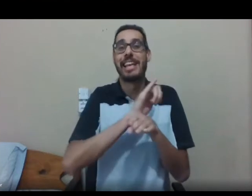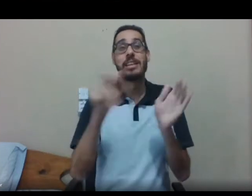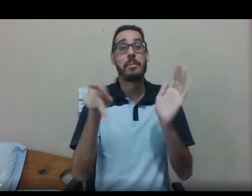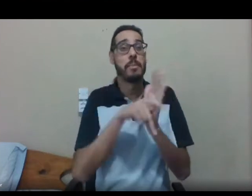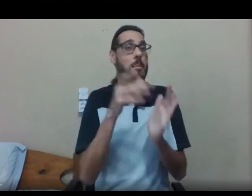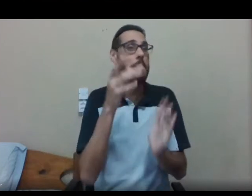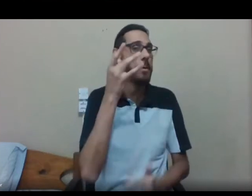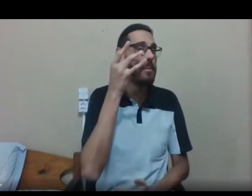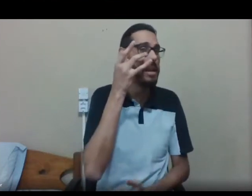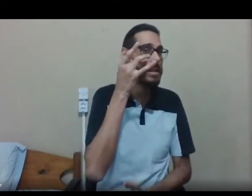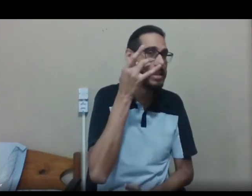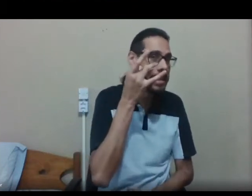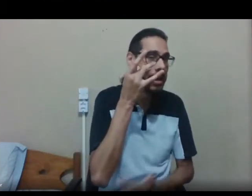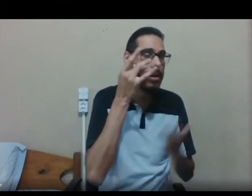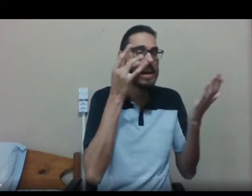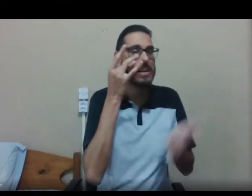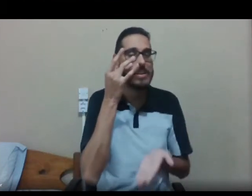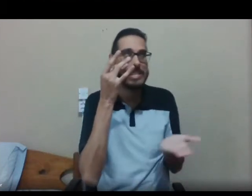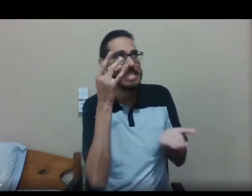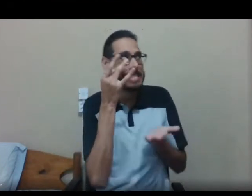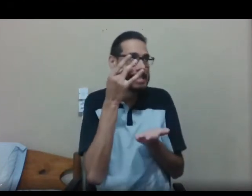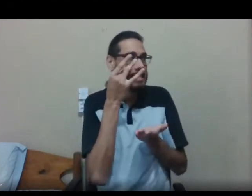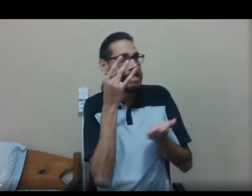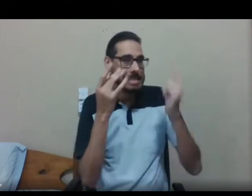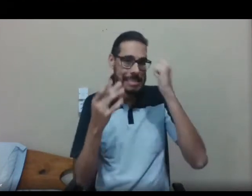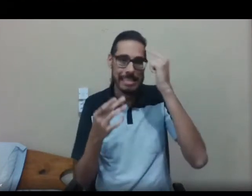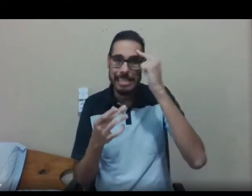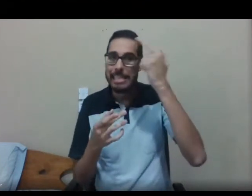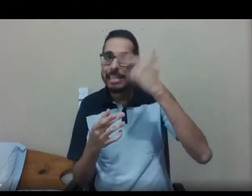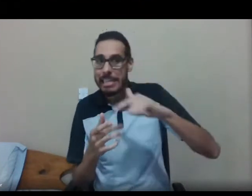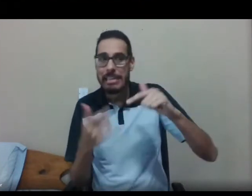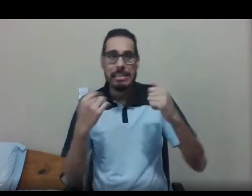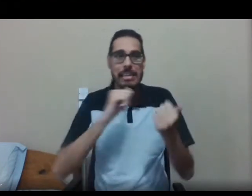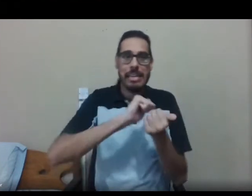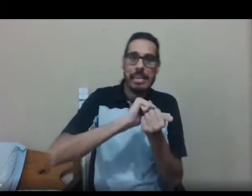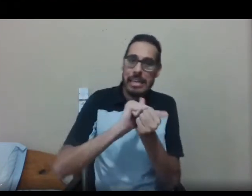Angélica utilizou numa live que ela, né, que foi realizada